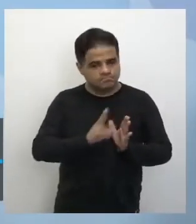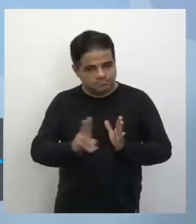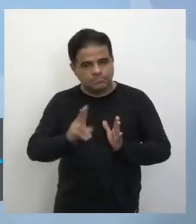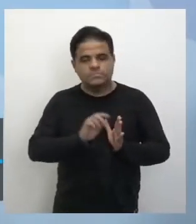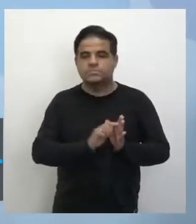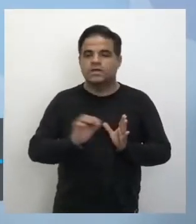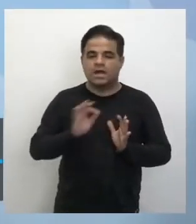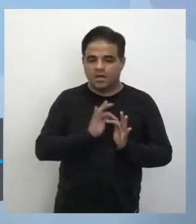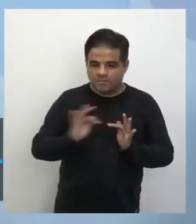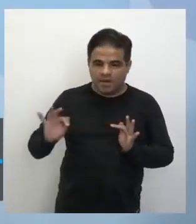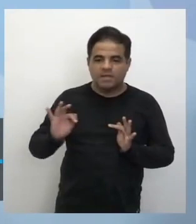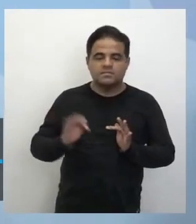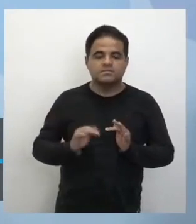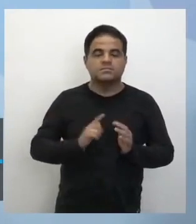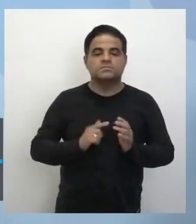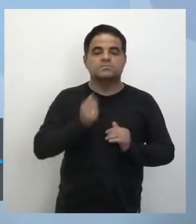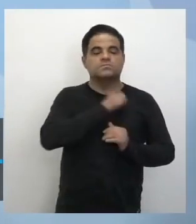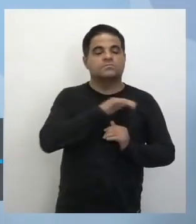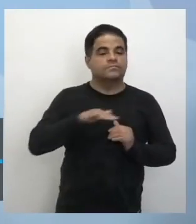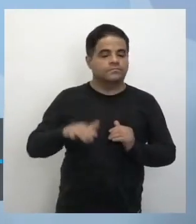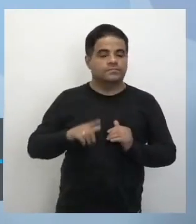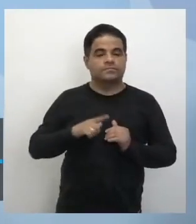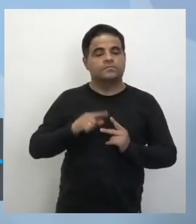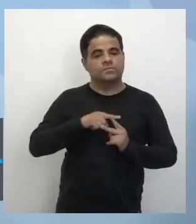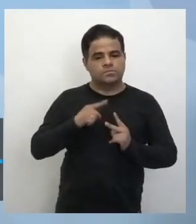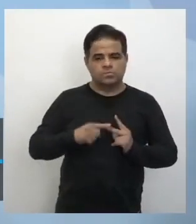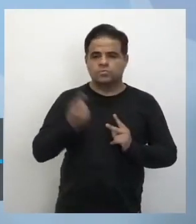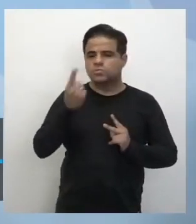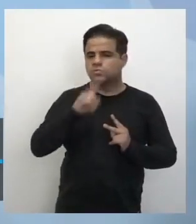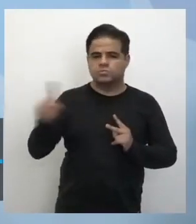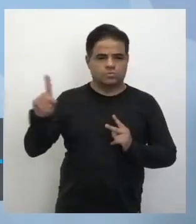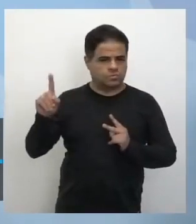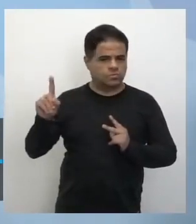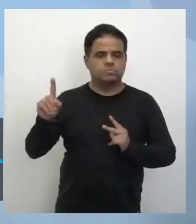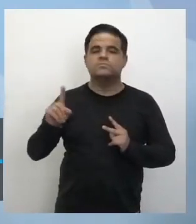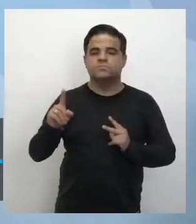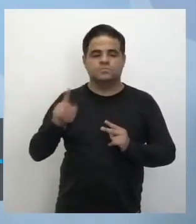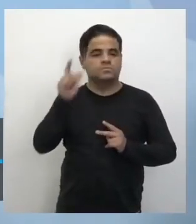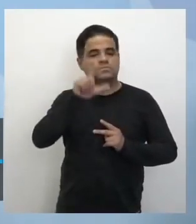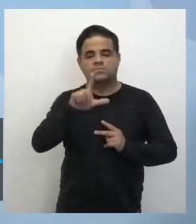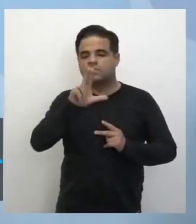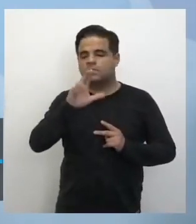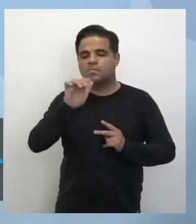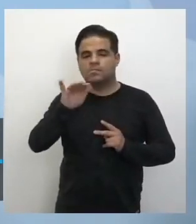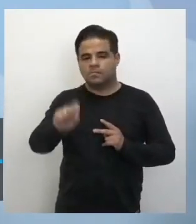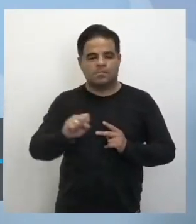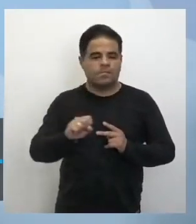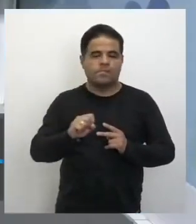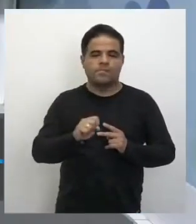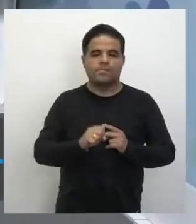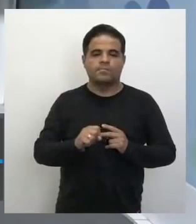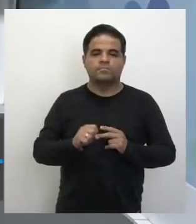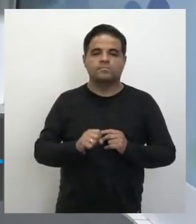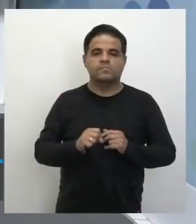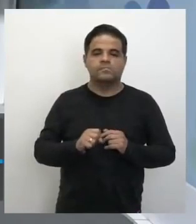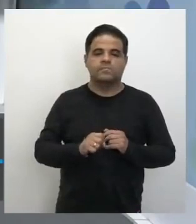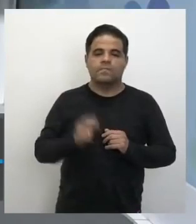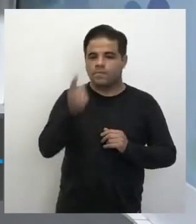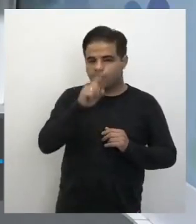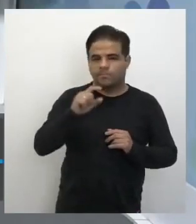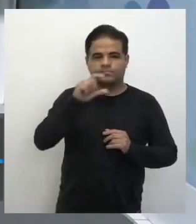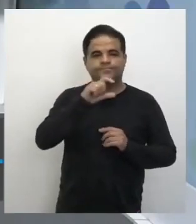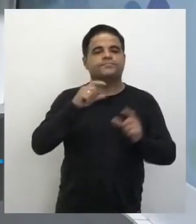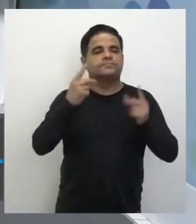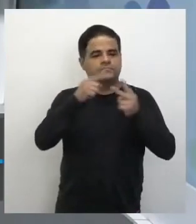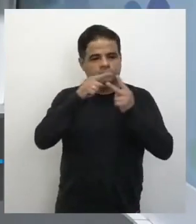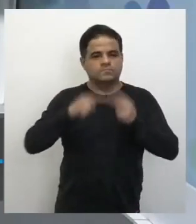continua. Aí o aluno coloca assim, as 2 últimas. O Lucas respondeu dessa maneira. As 2 últimas, talvez ele está falando os 2 últimos